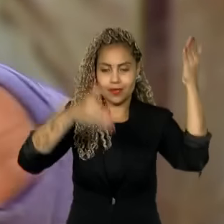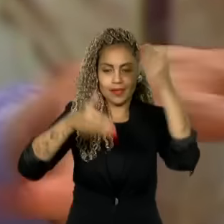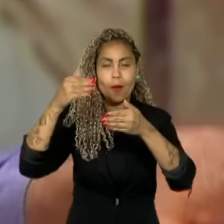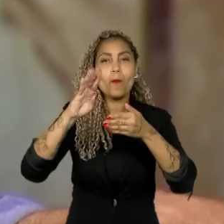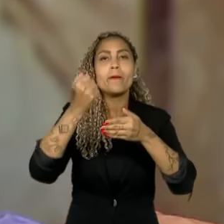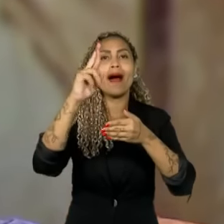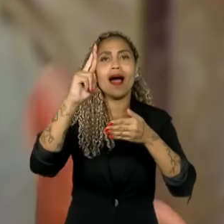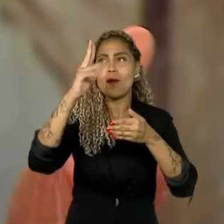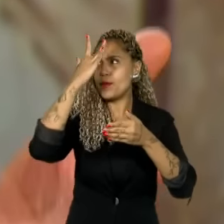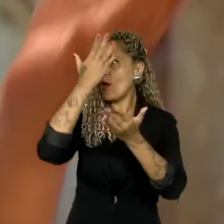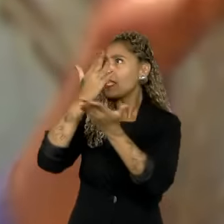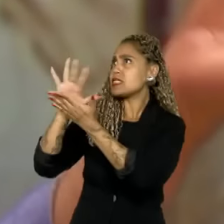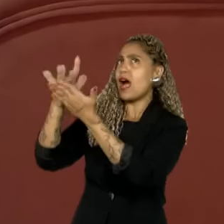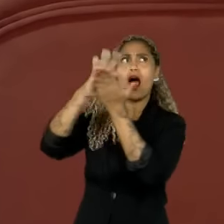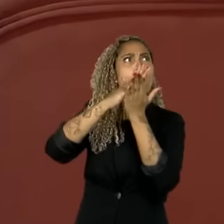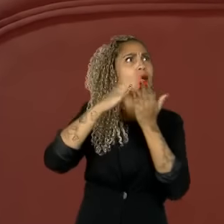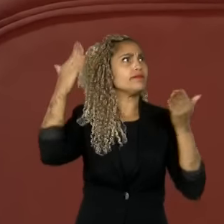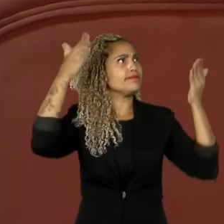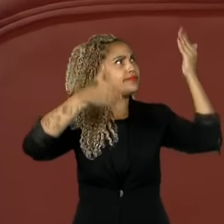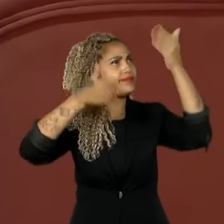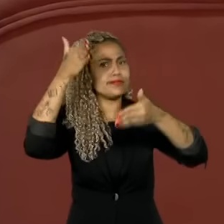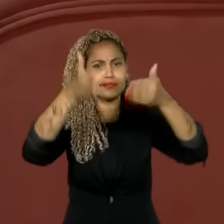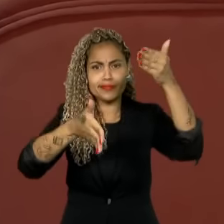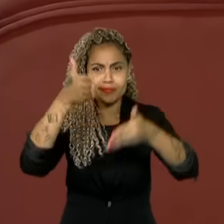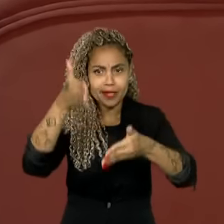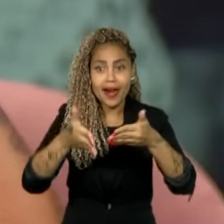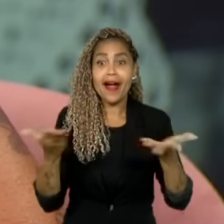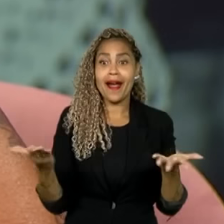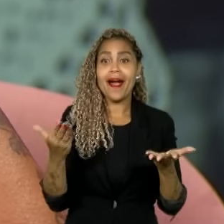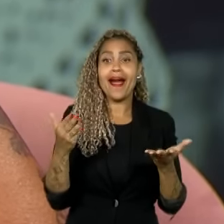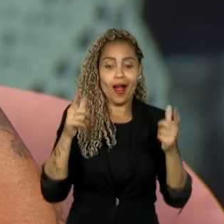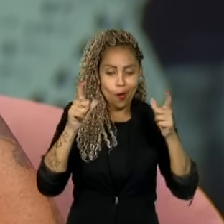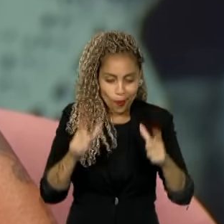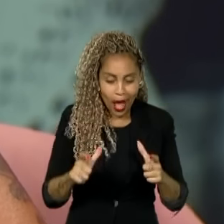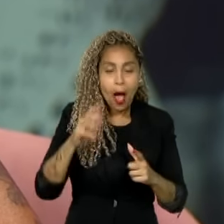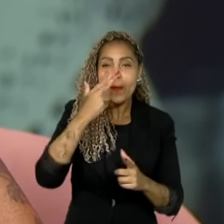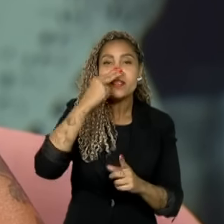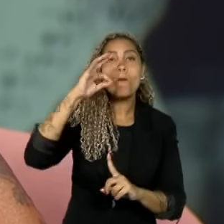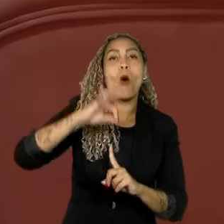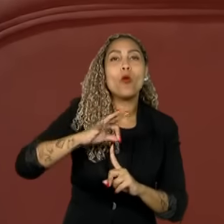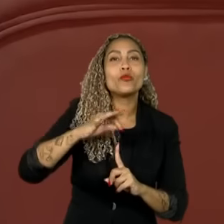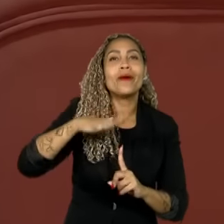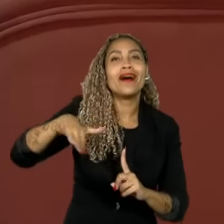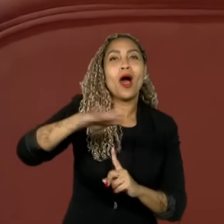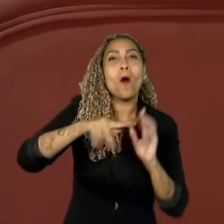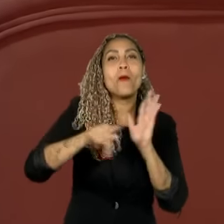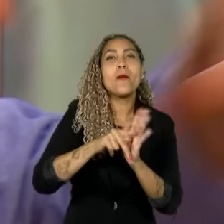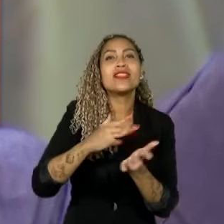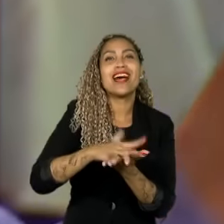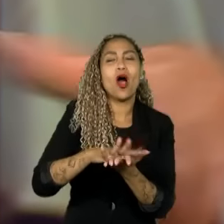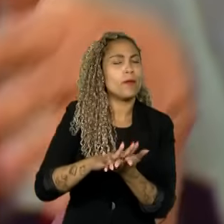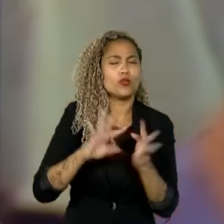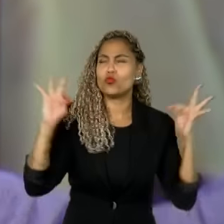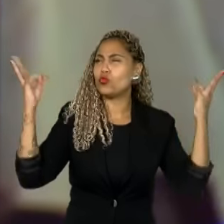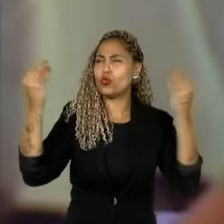todo mundo para lá. Que delícia, tia Surica. Cantores. Que ponto bom, hein? Ritmistas, e todo